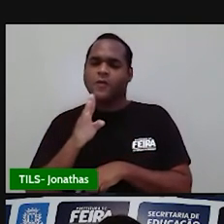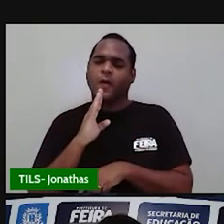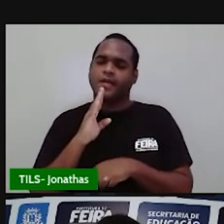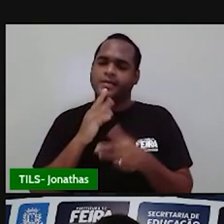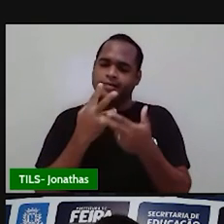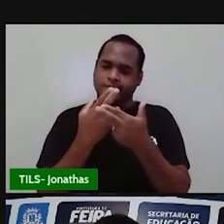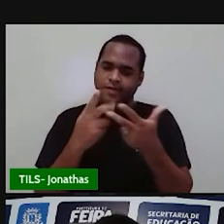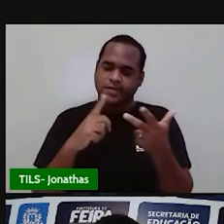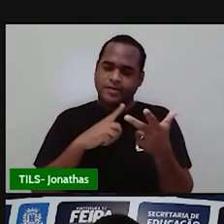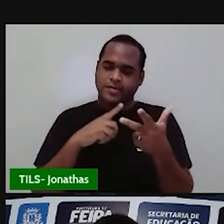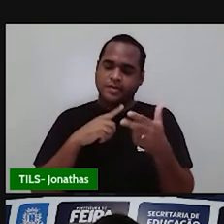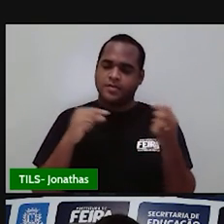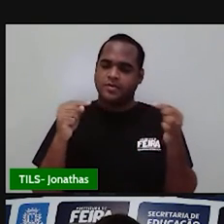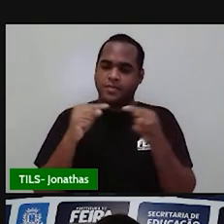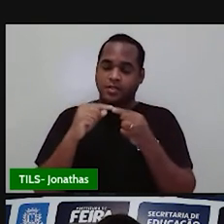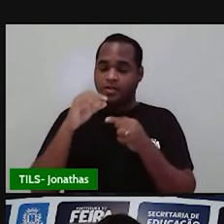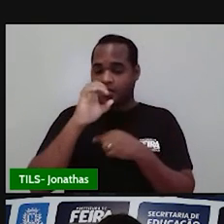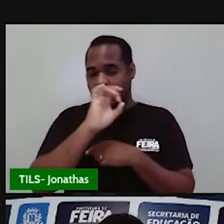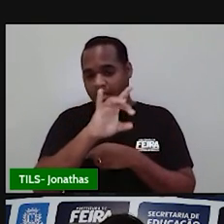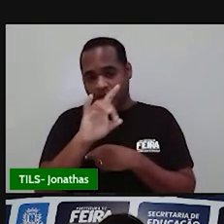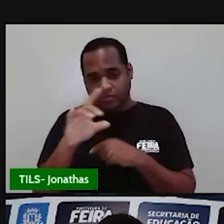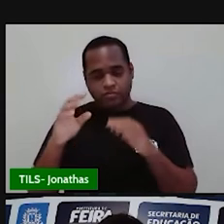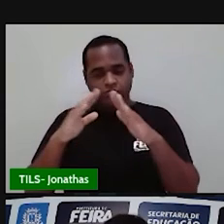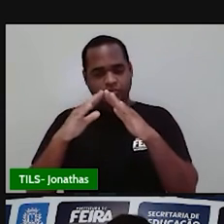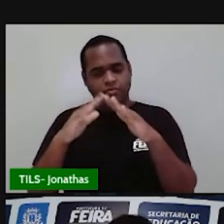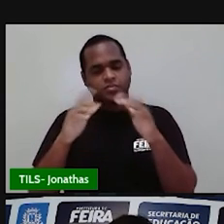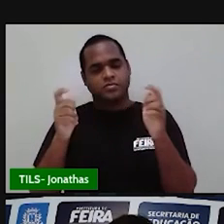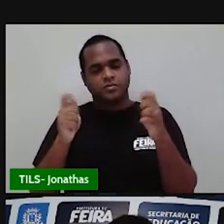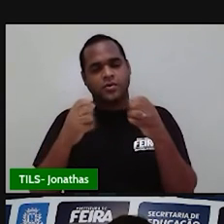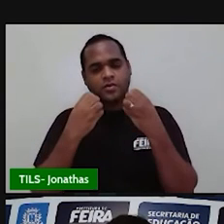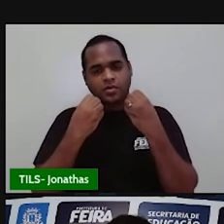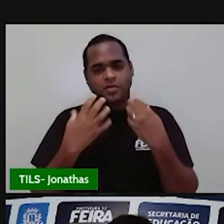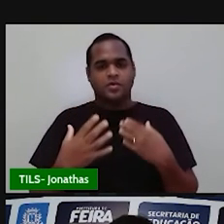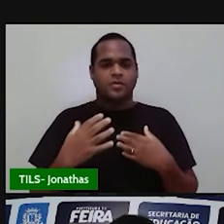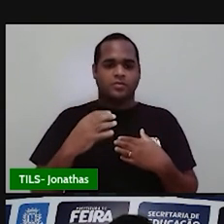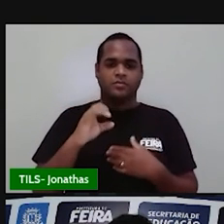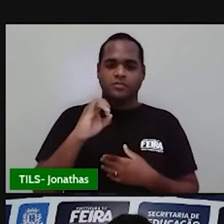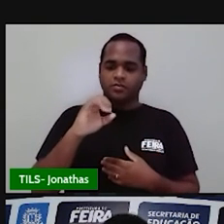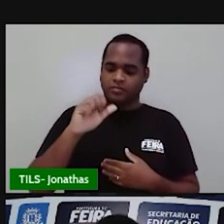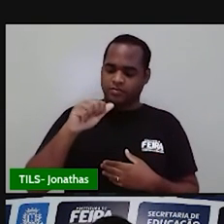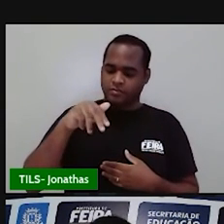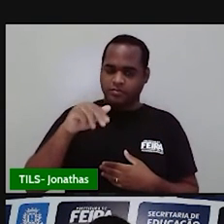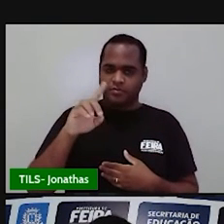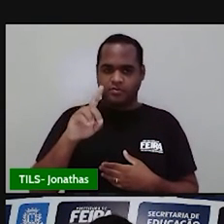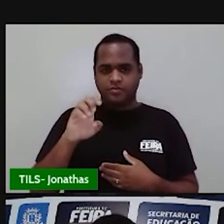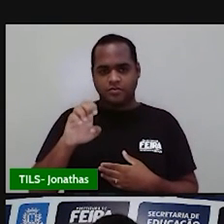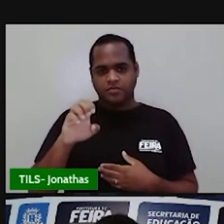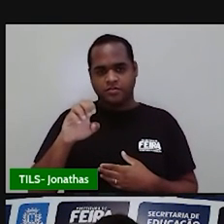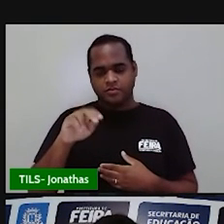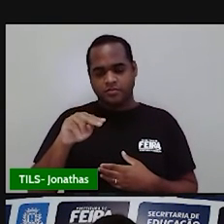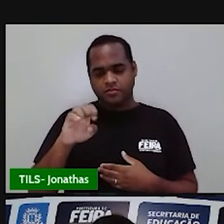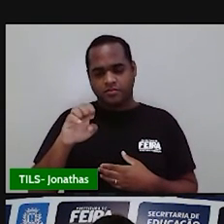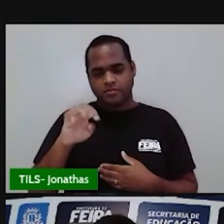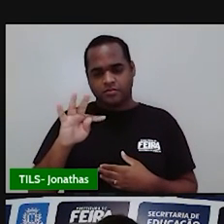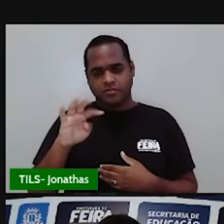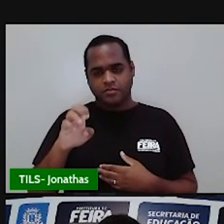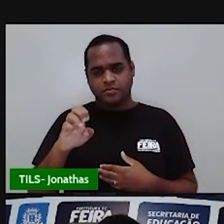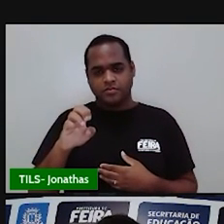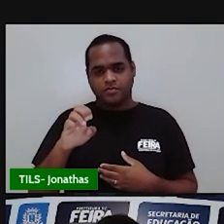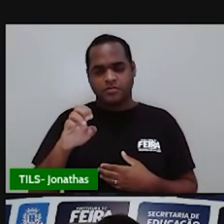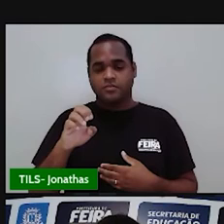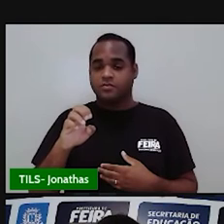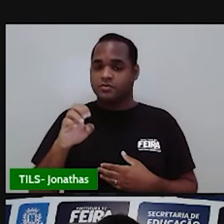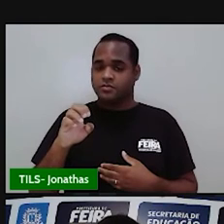é a potência das lâmpadas da sua casa. Se sua casa foi incandescente, aquela tabelinha ali, certo?